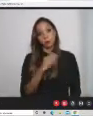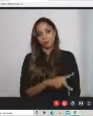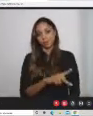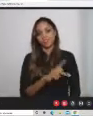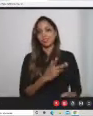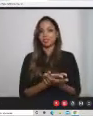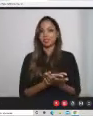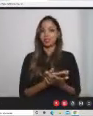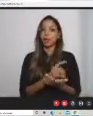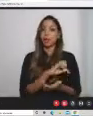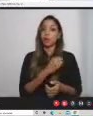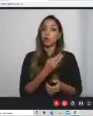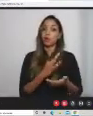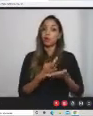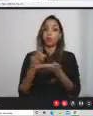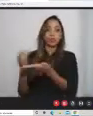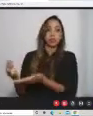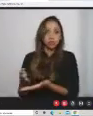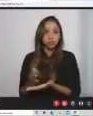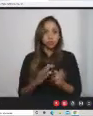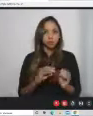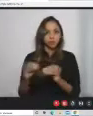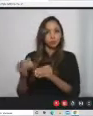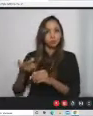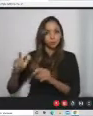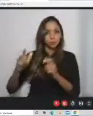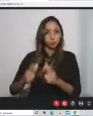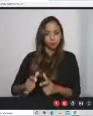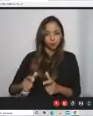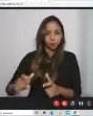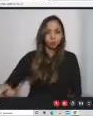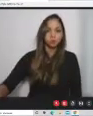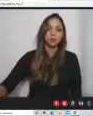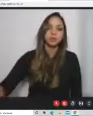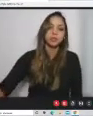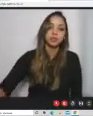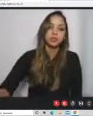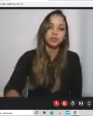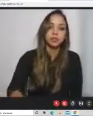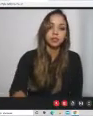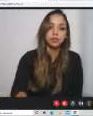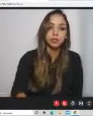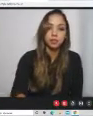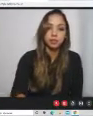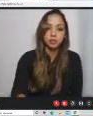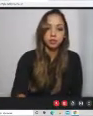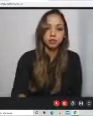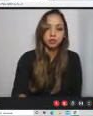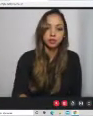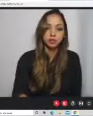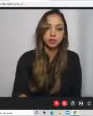fossem substituídas pelos profissionais que fizeram o último concurso da saúde. Nós precisamos, vereador Irani, dessas pessoas